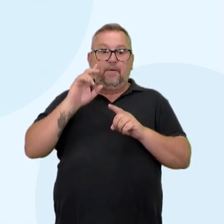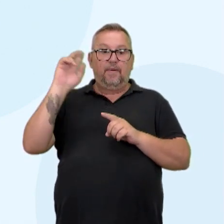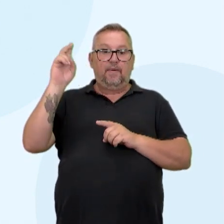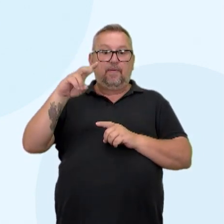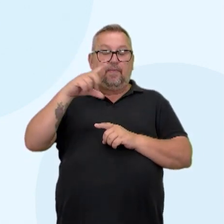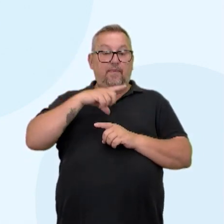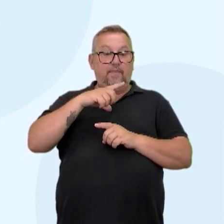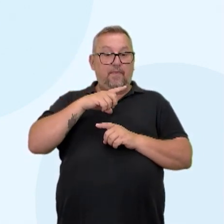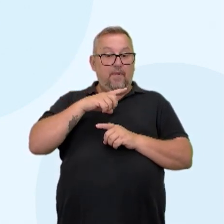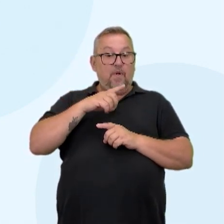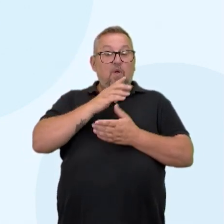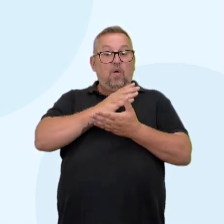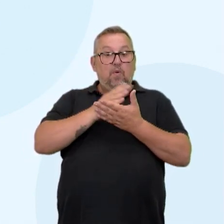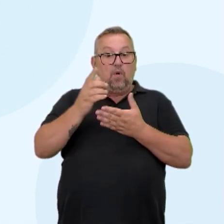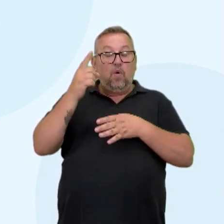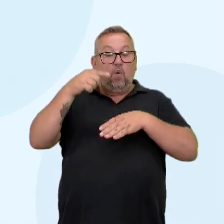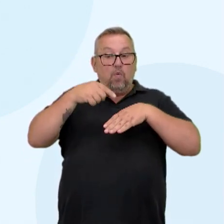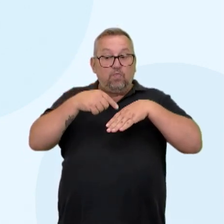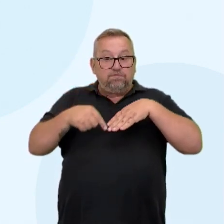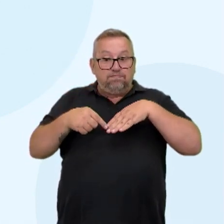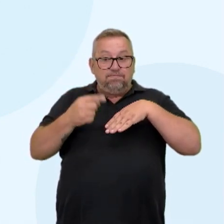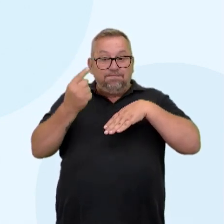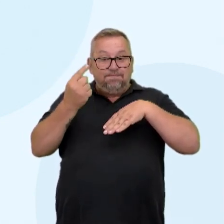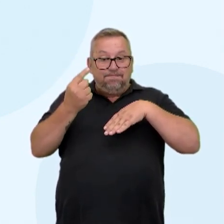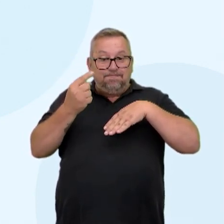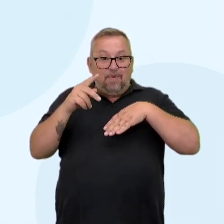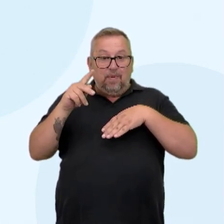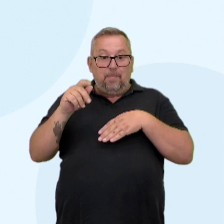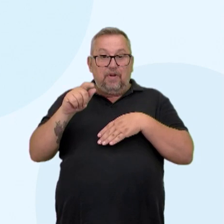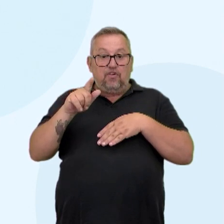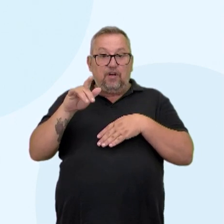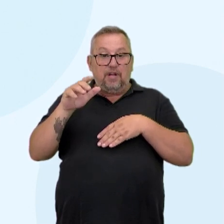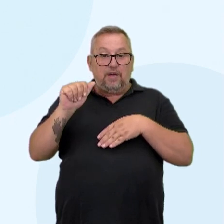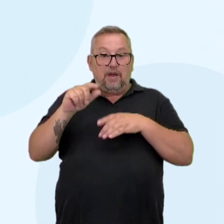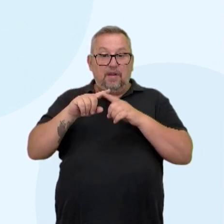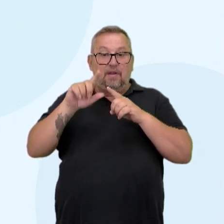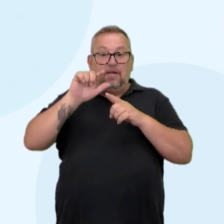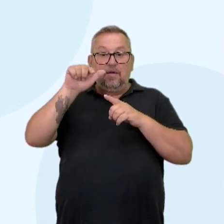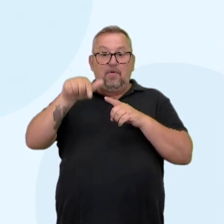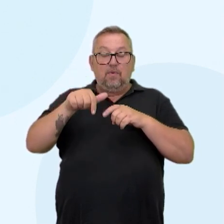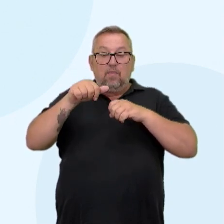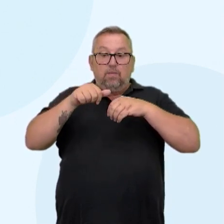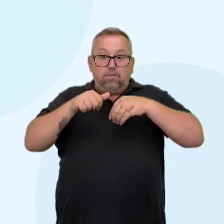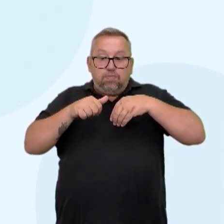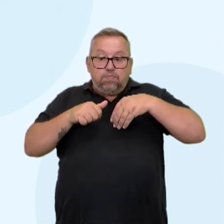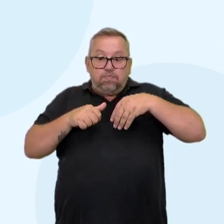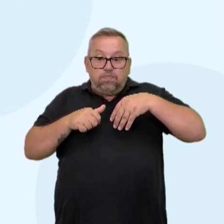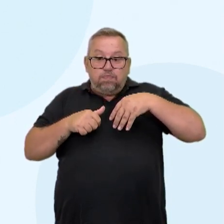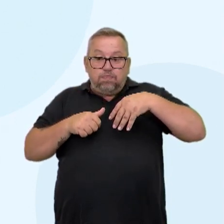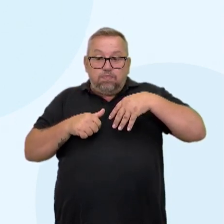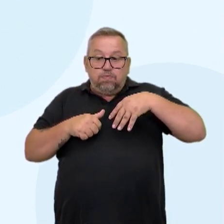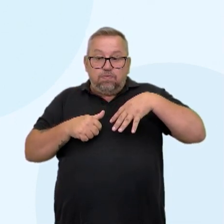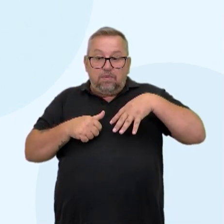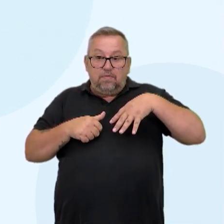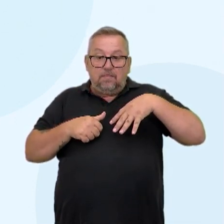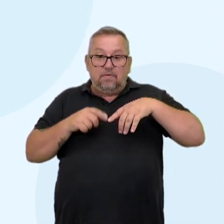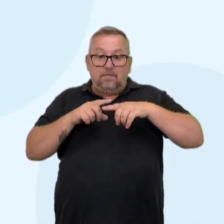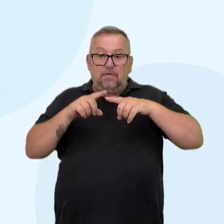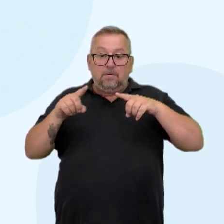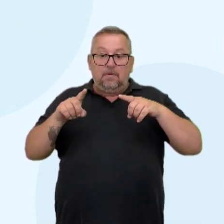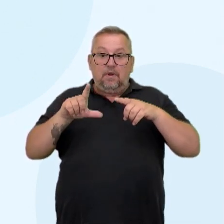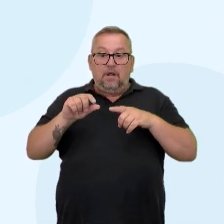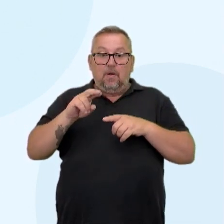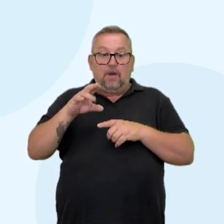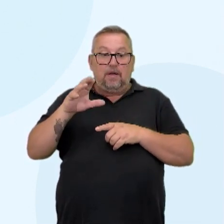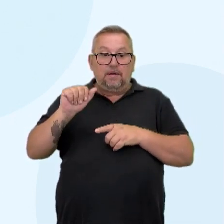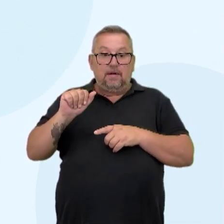Mesozoico começou, havia um único continente, a Pangeia. Ele viria depois a se fragmentar em dois, a Laurásia ao